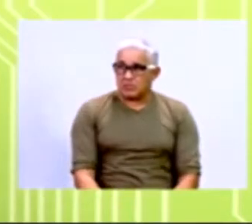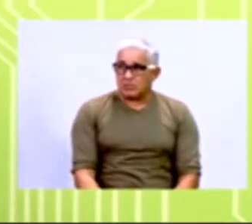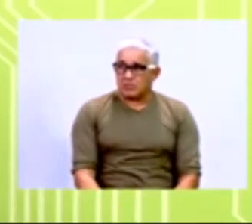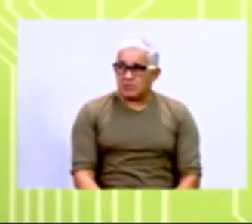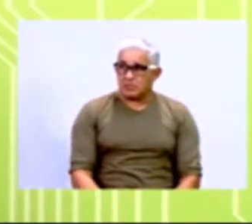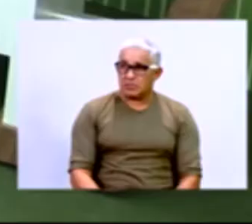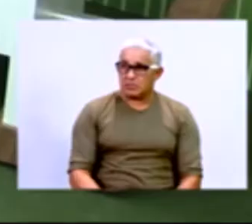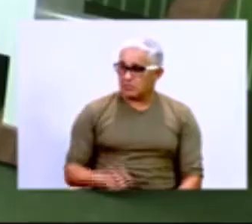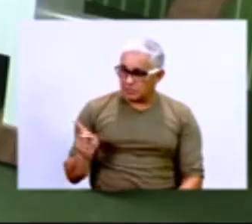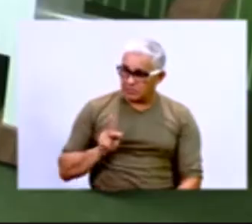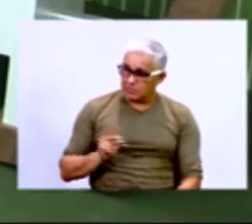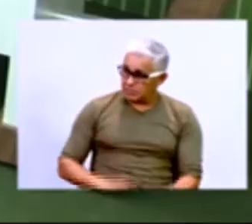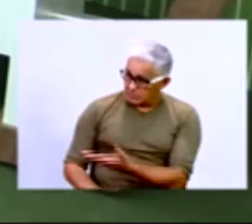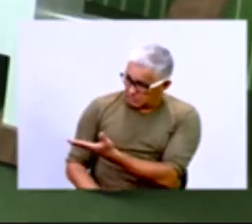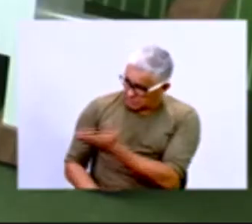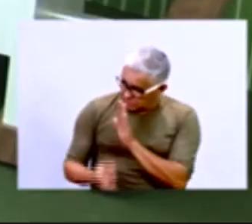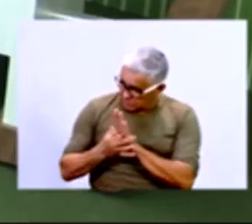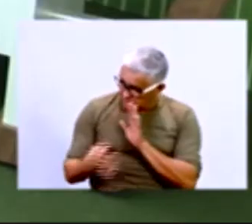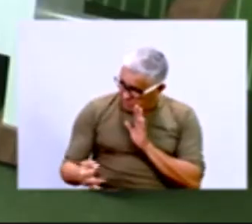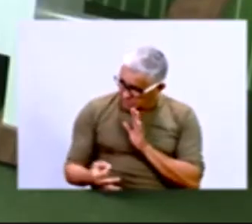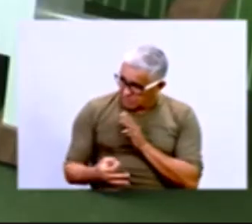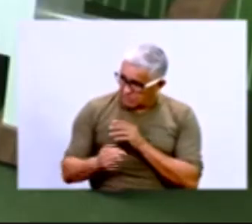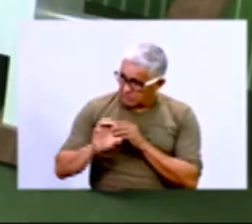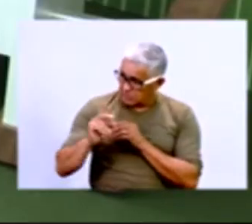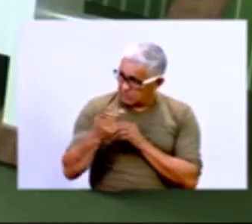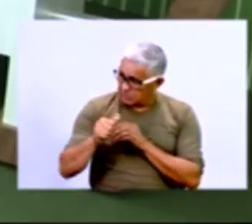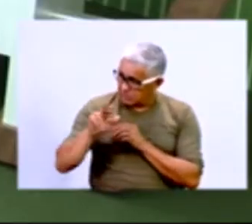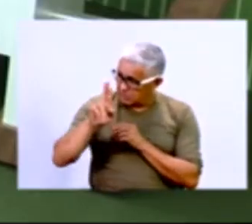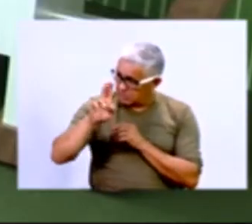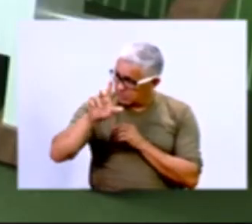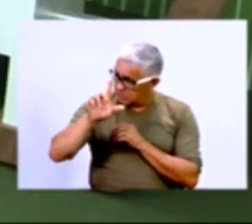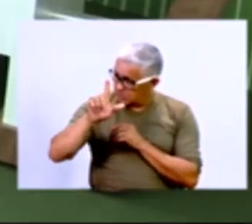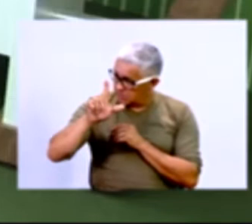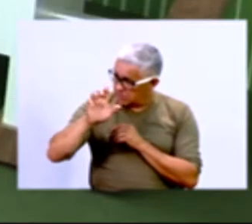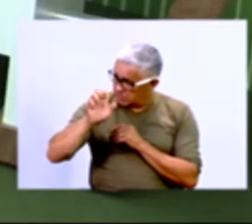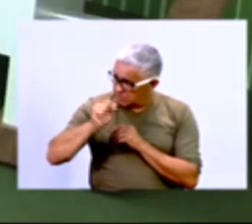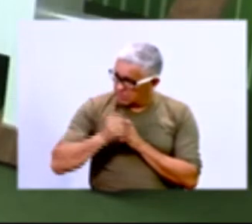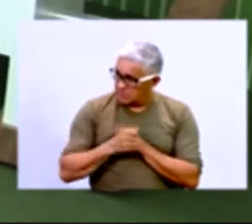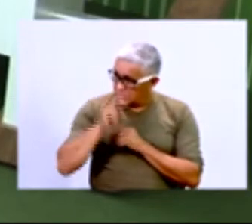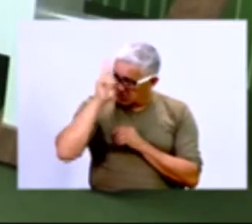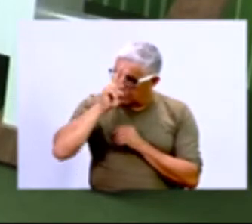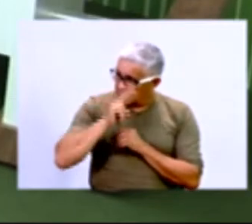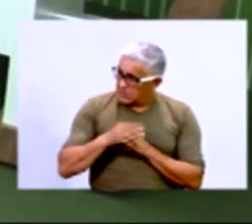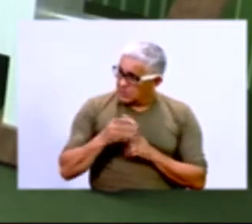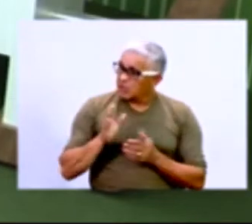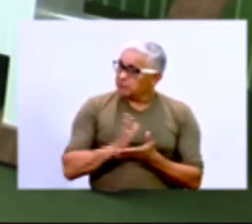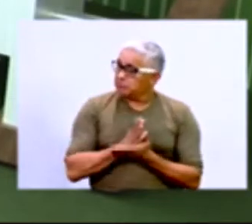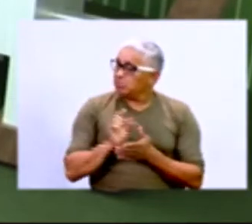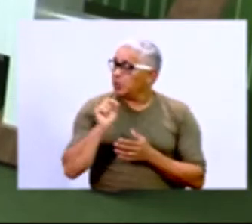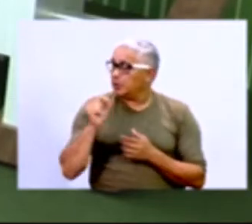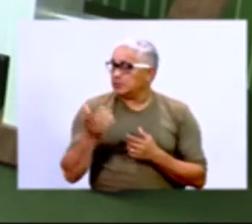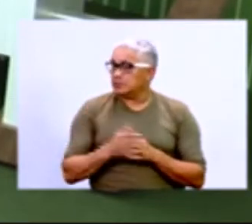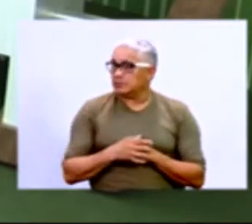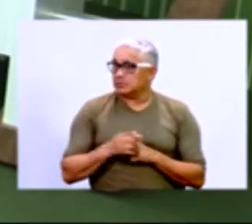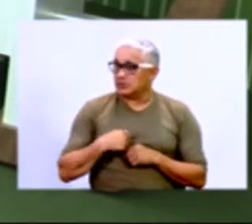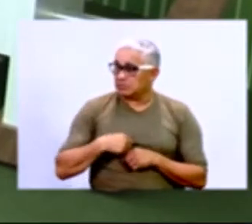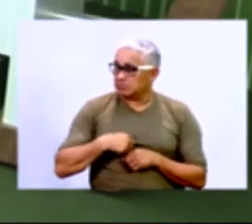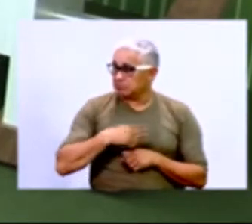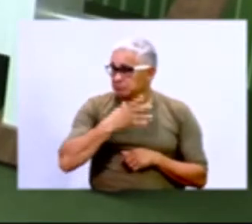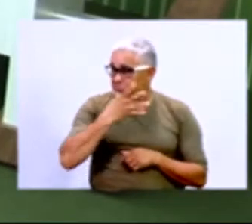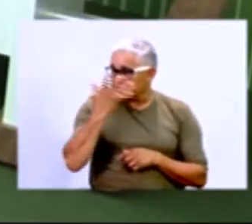Professor Charles, quer complementar alguma situação aqui em particular? O senhor lembrou alguma situação que eu não me